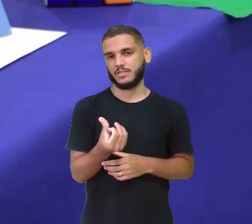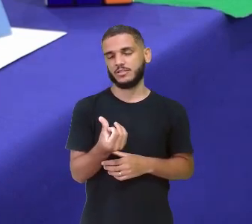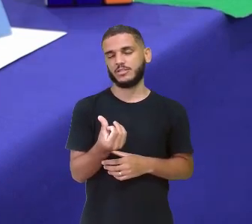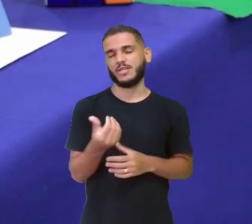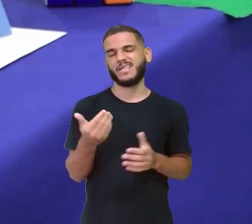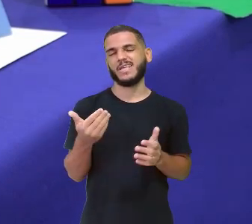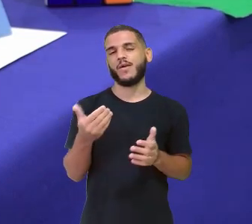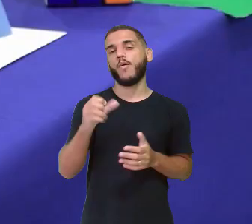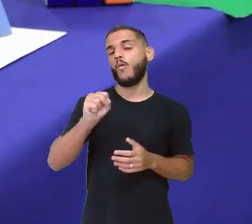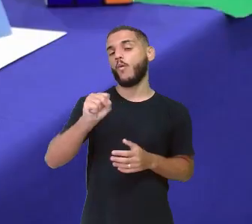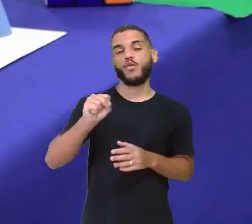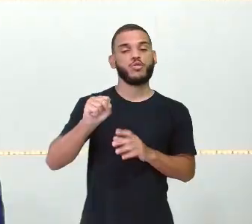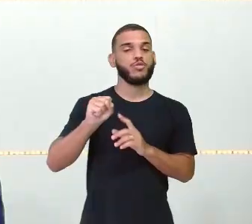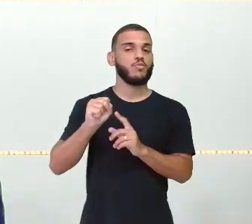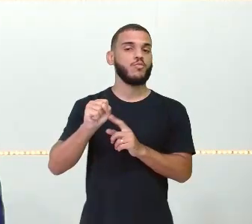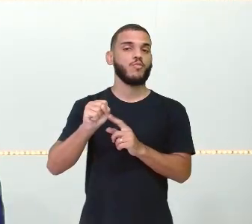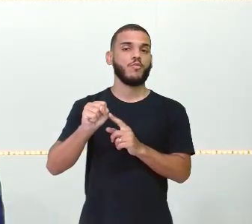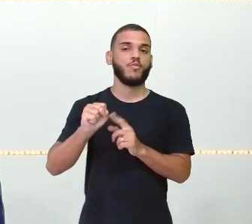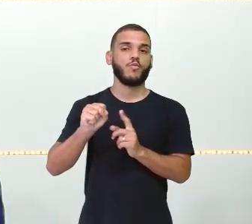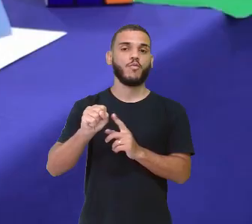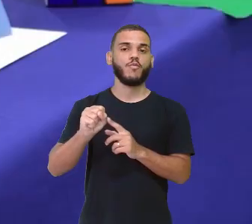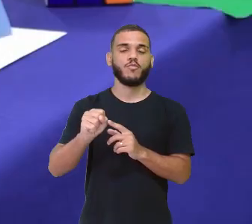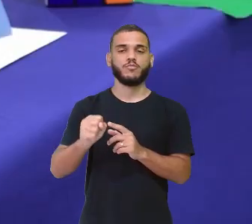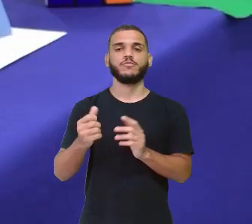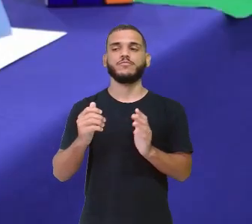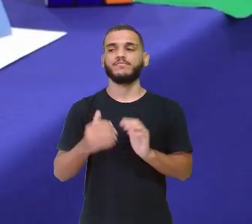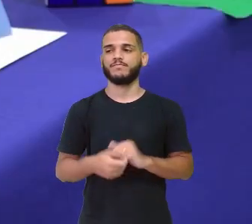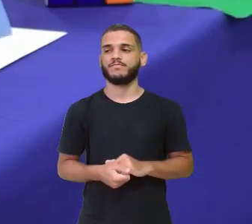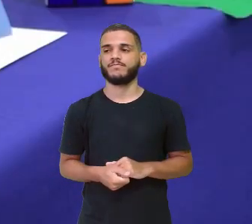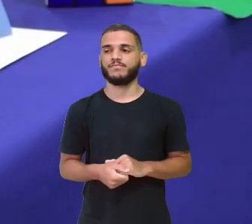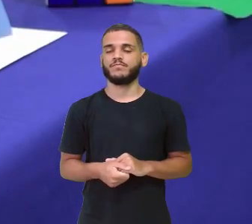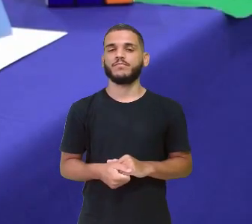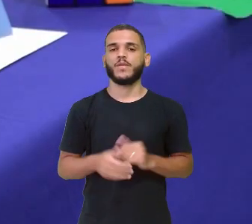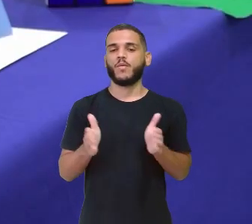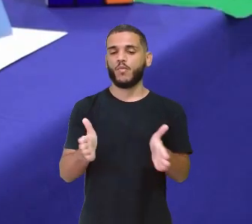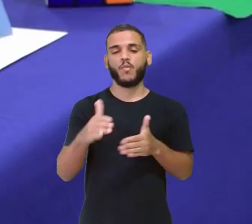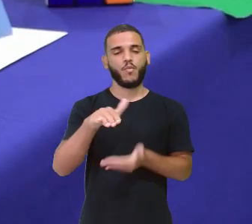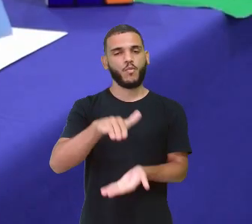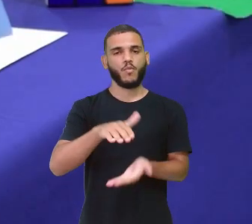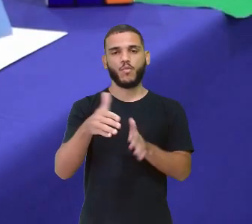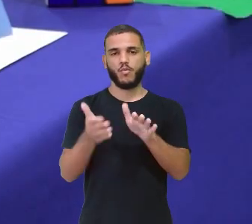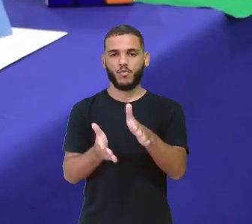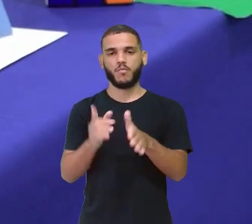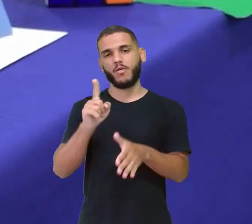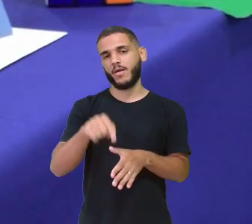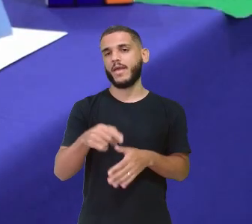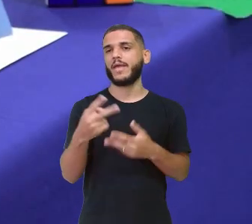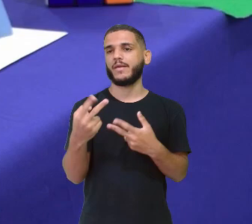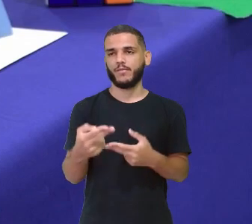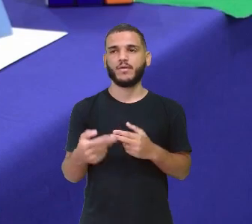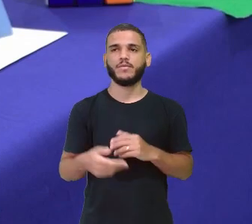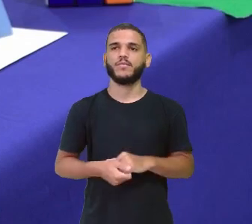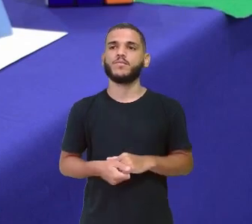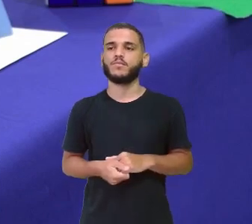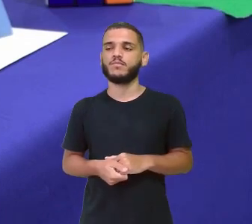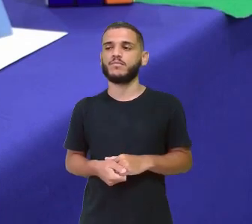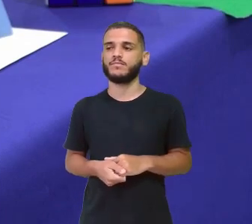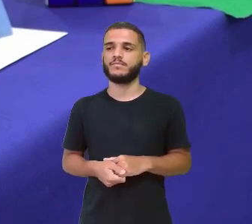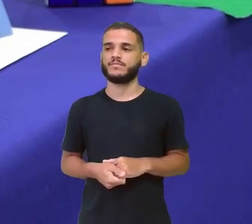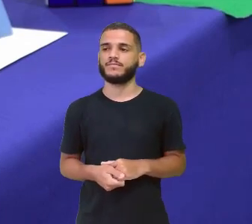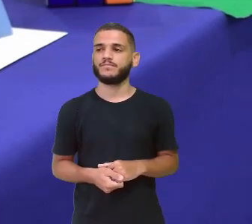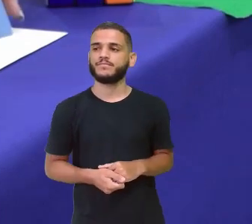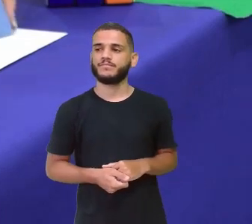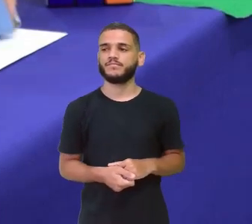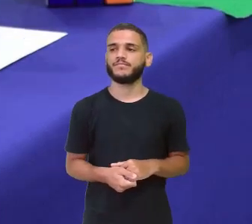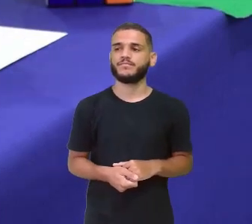7, 8 faces. Também não é. O cubo, a gente acabou de ver que são 6 lados iguais. Então, eu